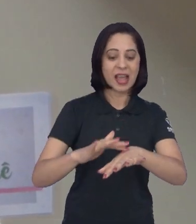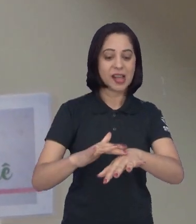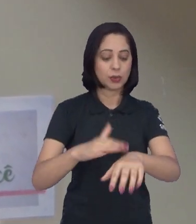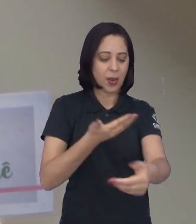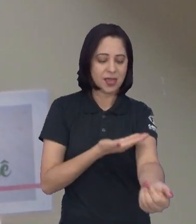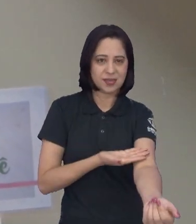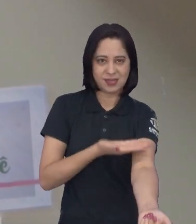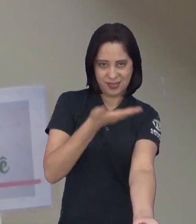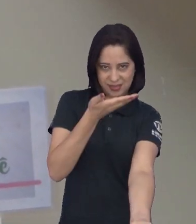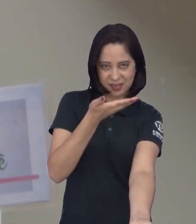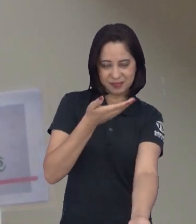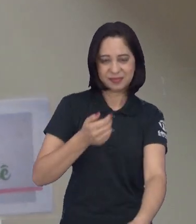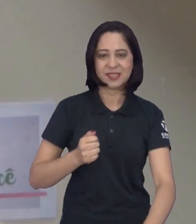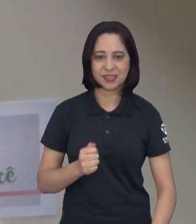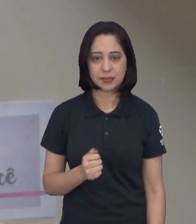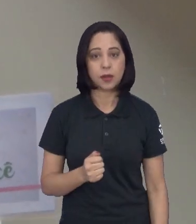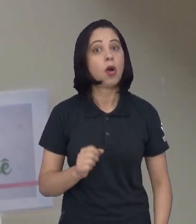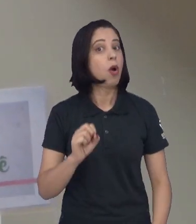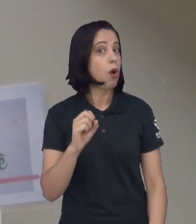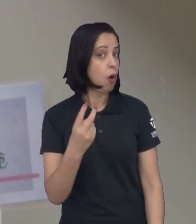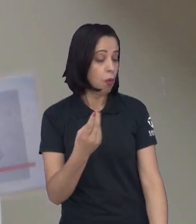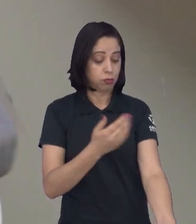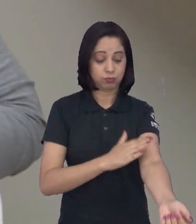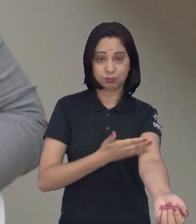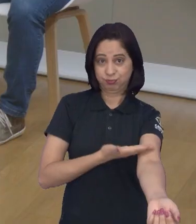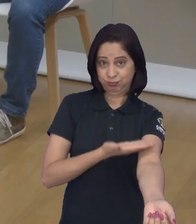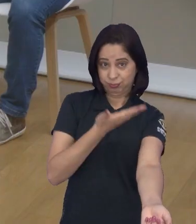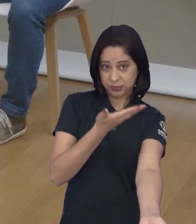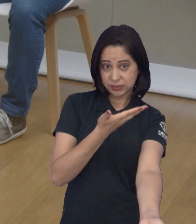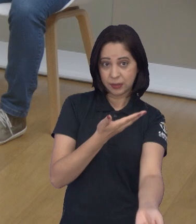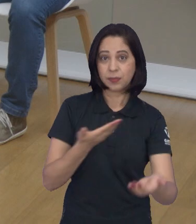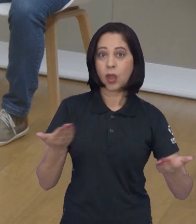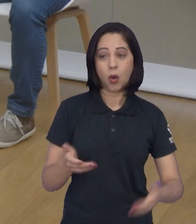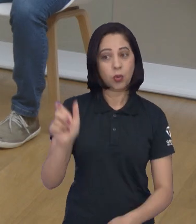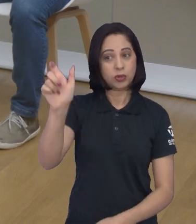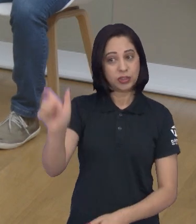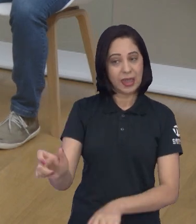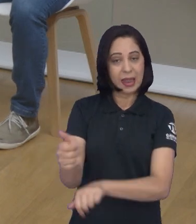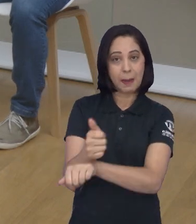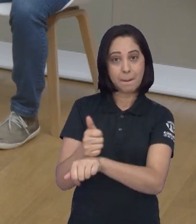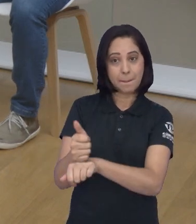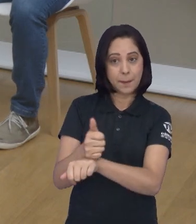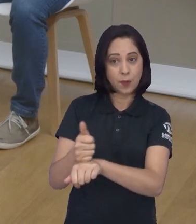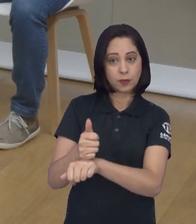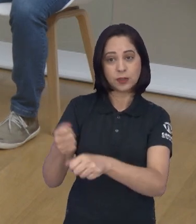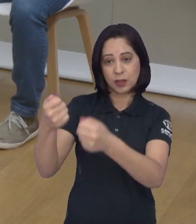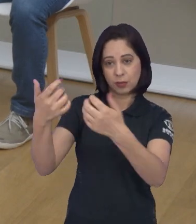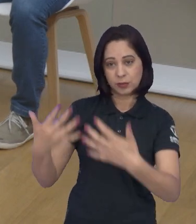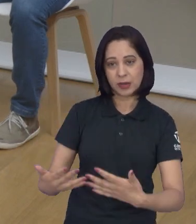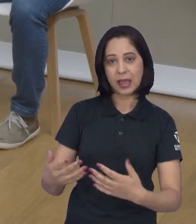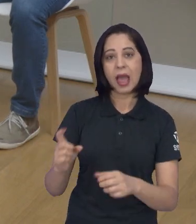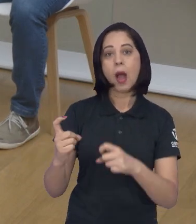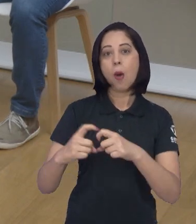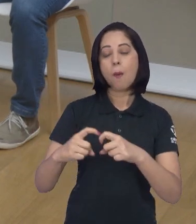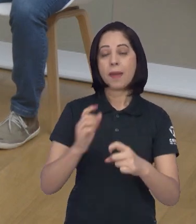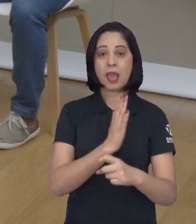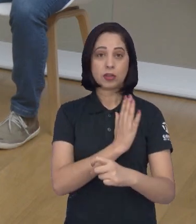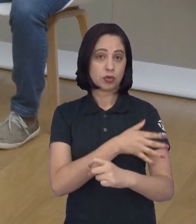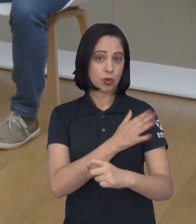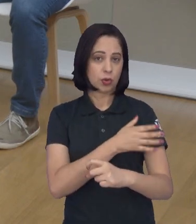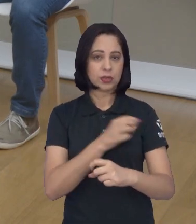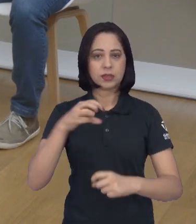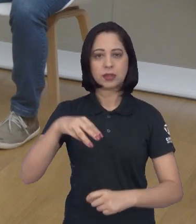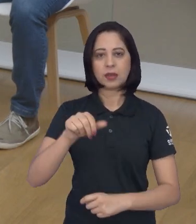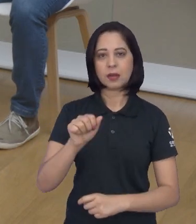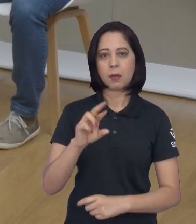hipertensão arterial ou pressão alta e quem vai a ajudar a gente com esse tema é o cardiologista Marcelo